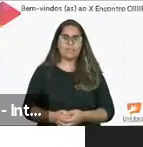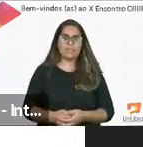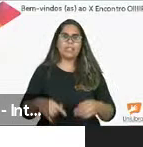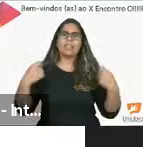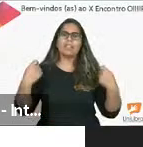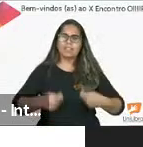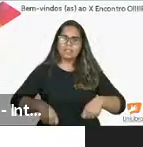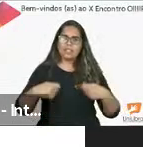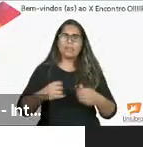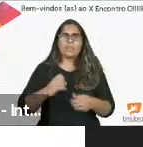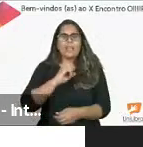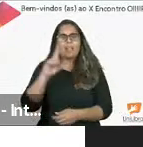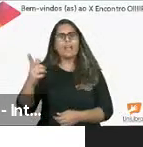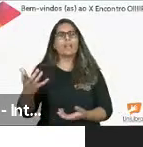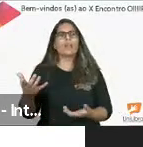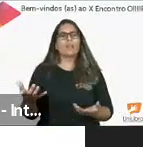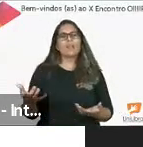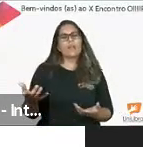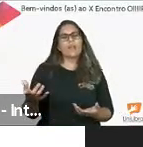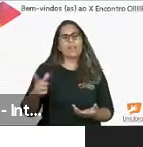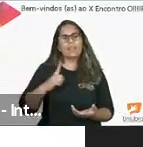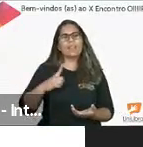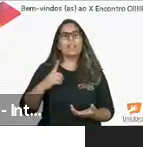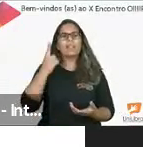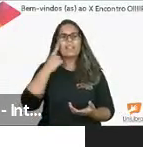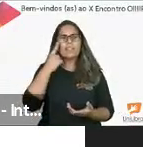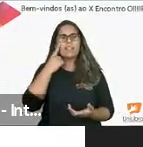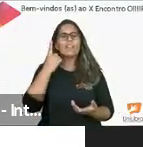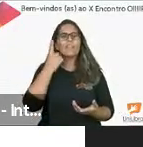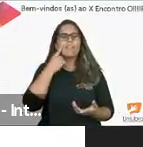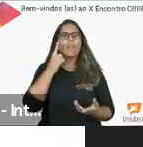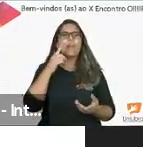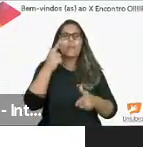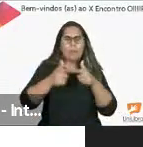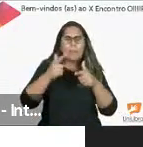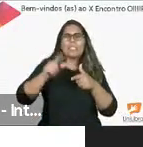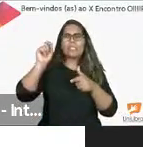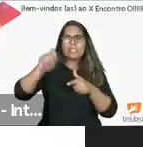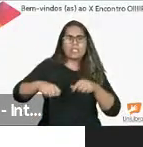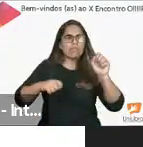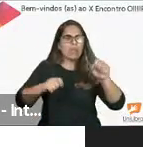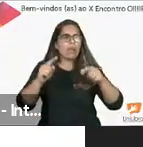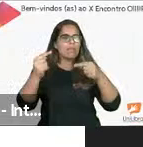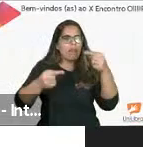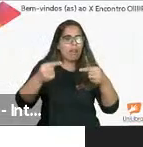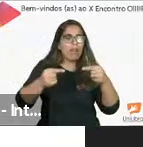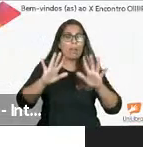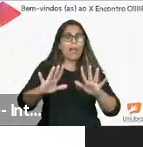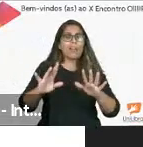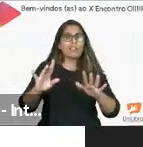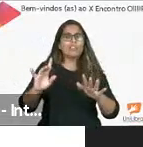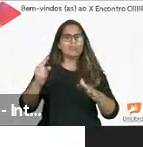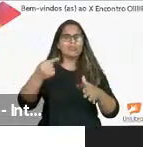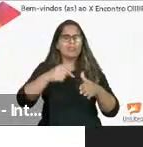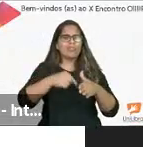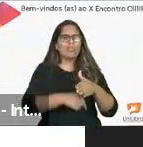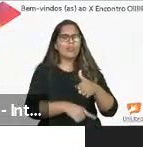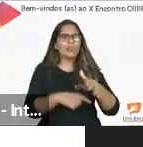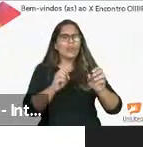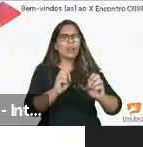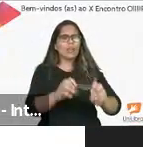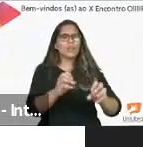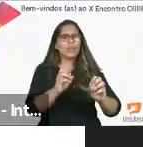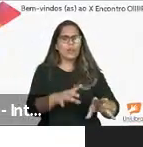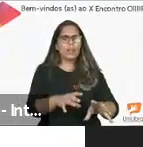Necessariamente, claro que a gente tem que adjetivar, tem que problematizar, mas, no fundo, educar